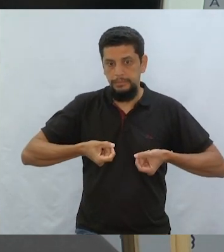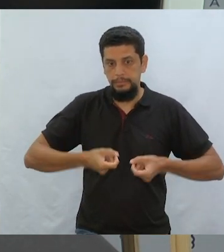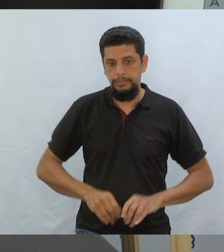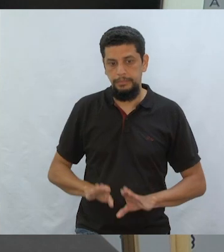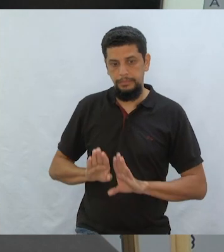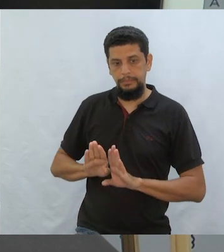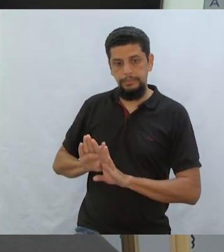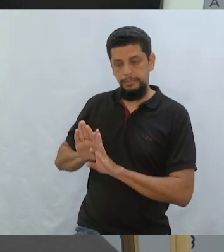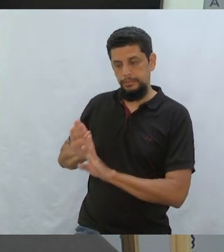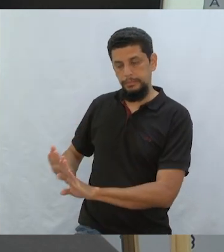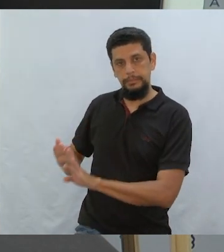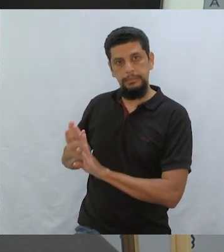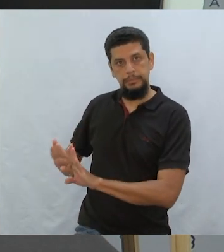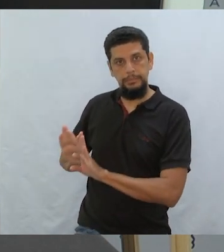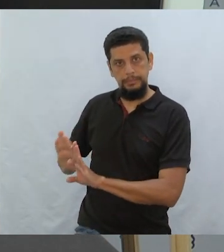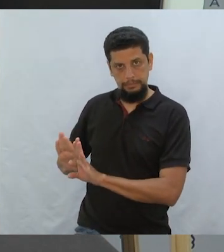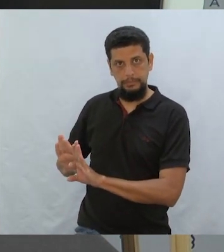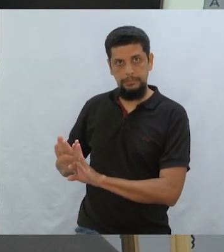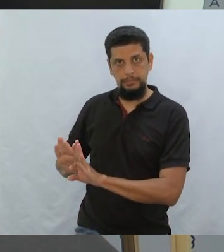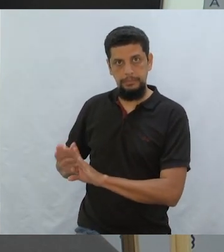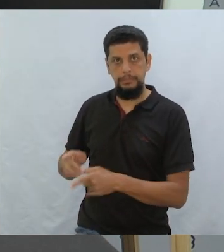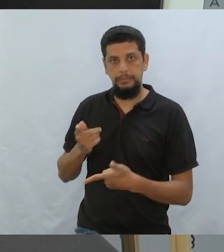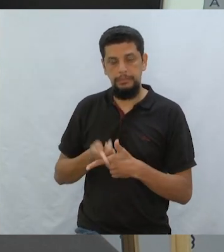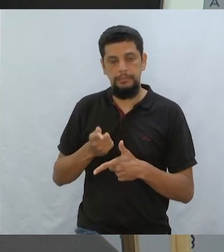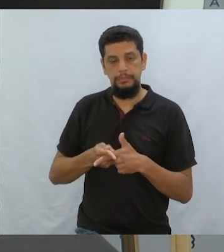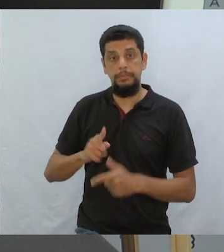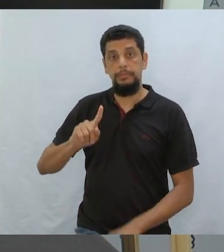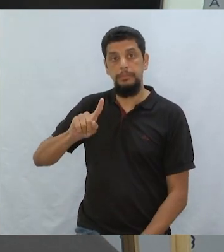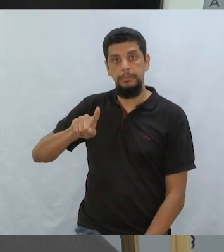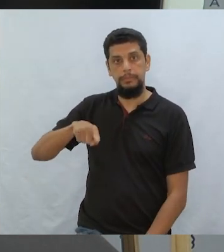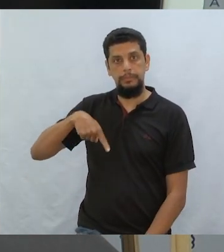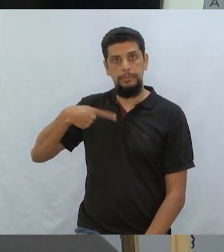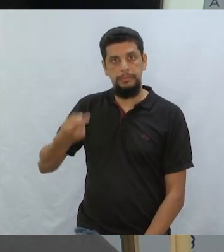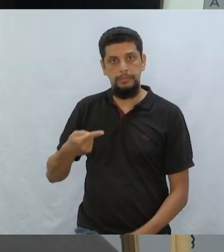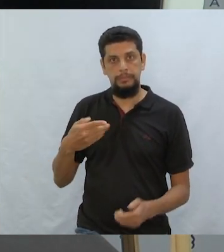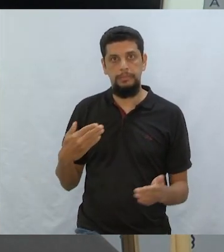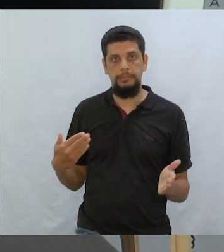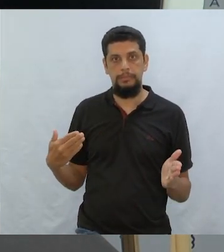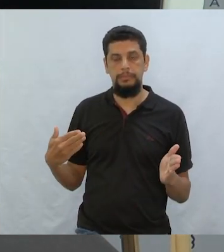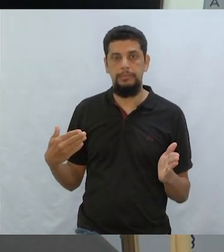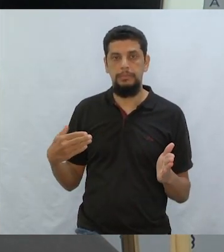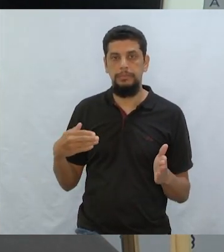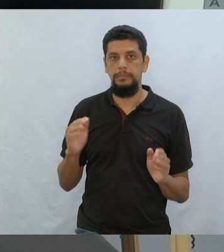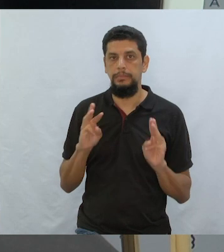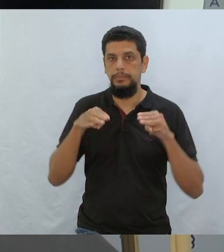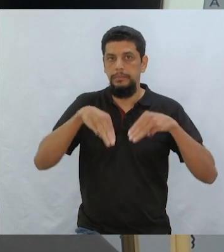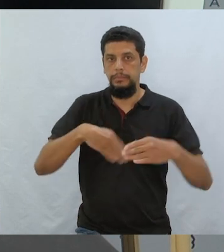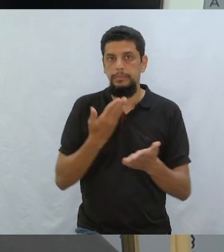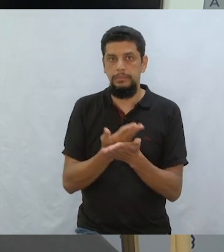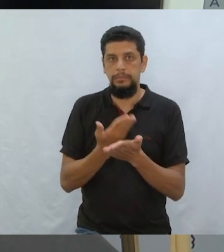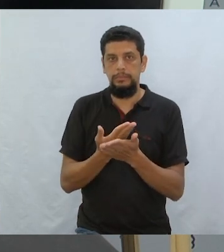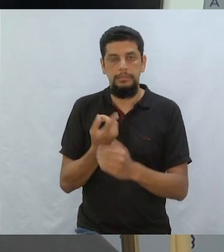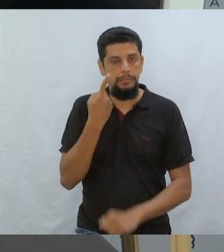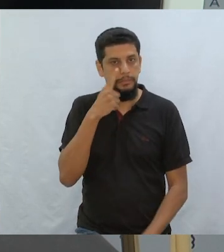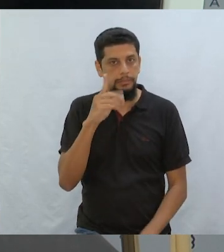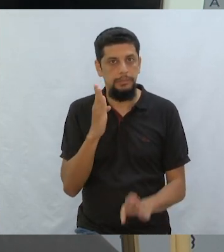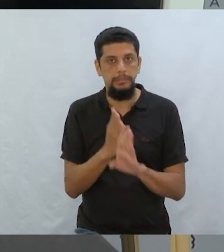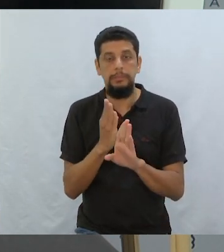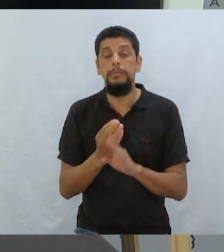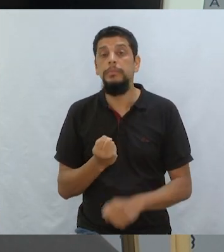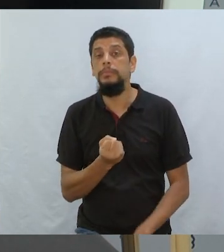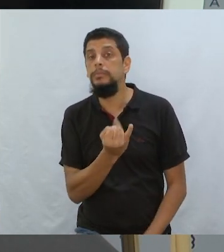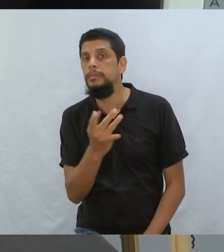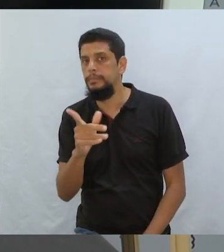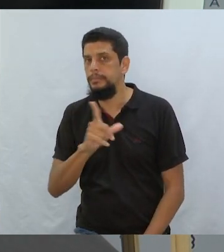pote aqui do ladinho, porque depois, lá no final, a gente vai descobrir quanto tem e